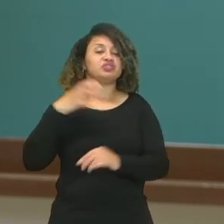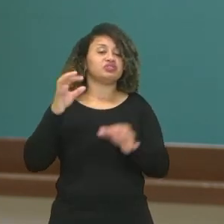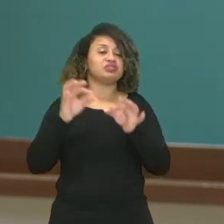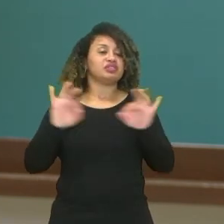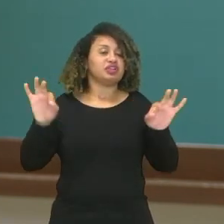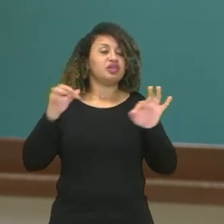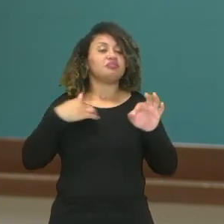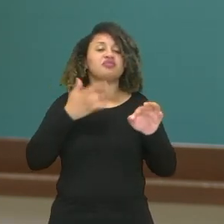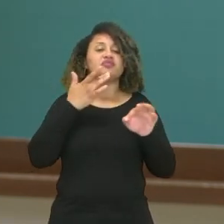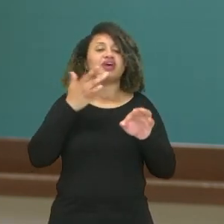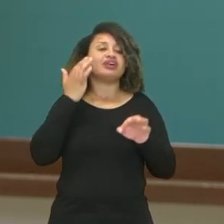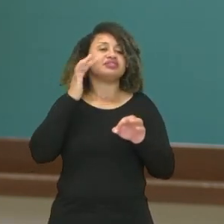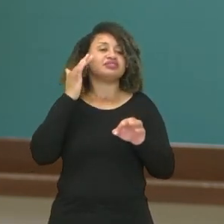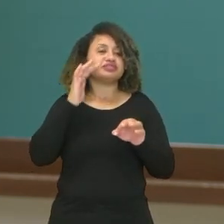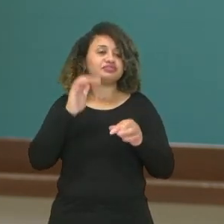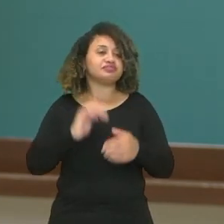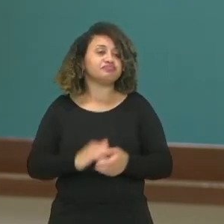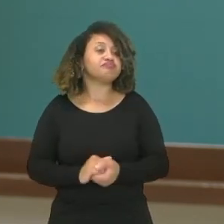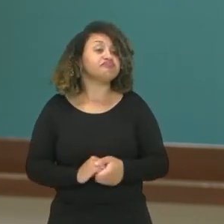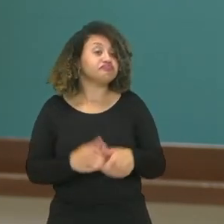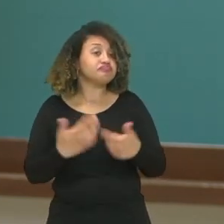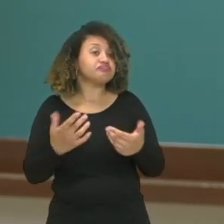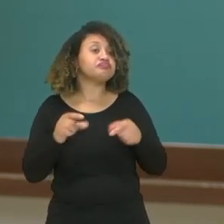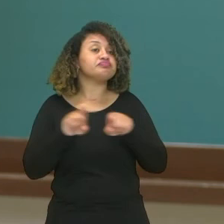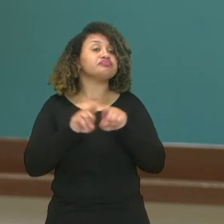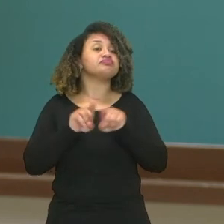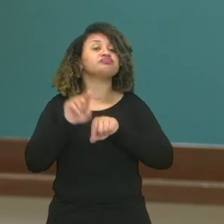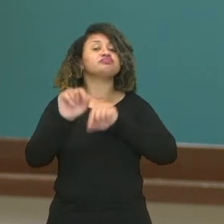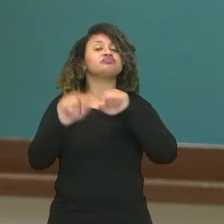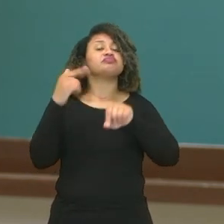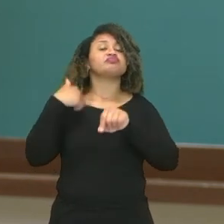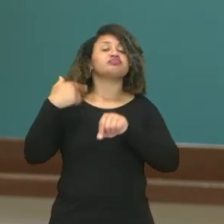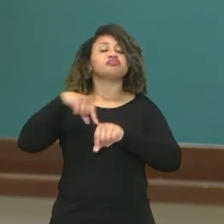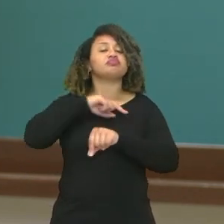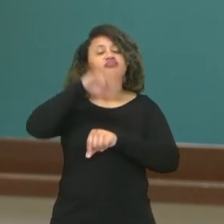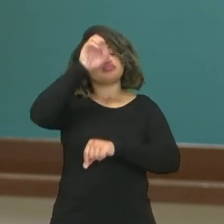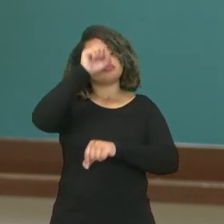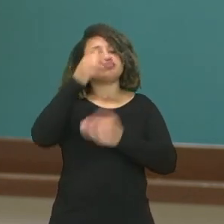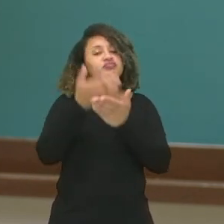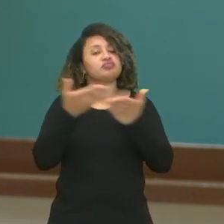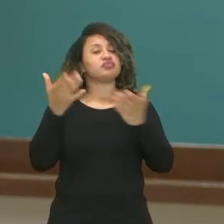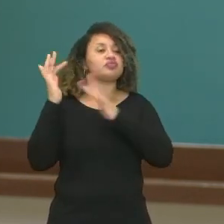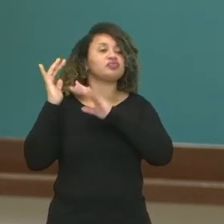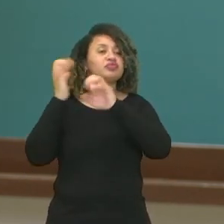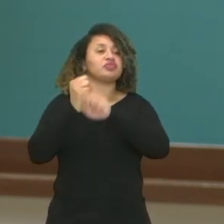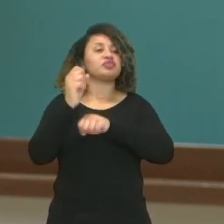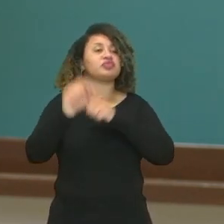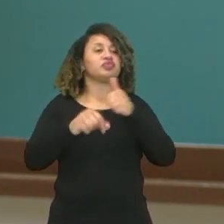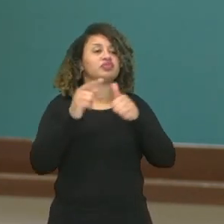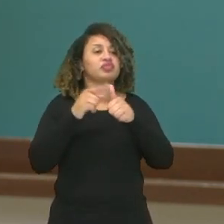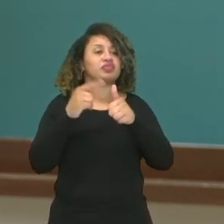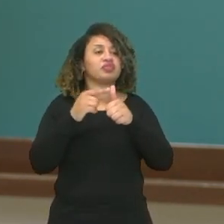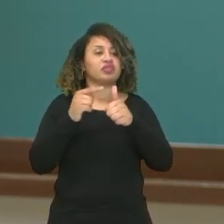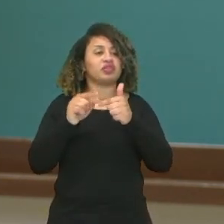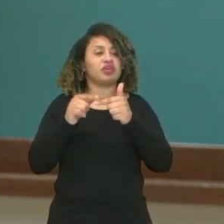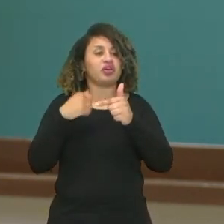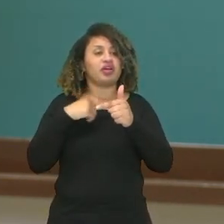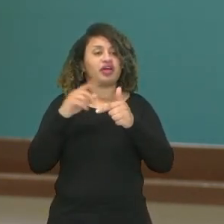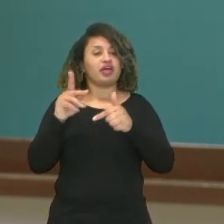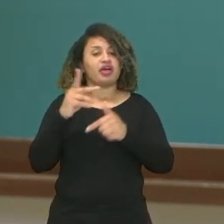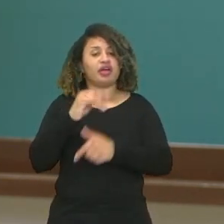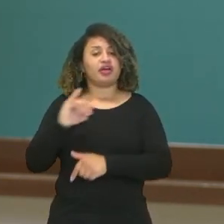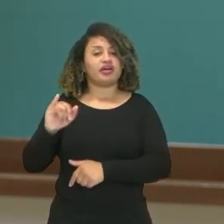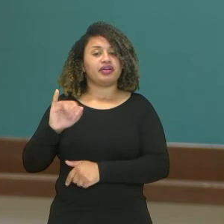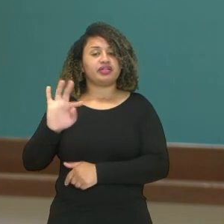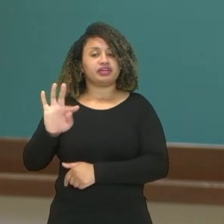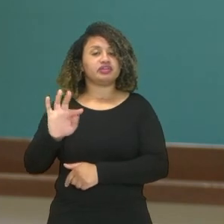Bem fácil, de fácil entendimento também. E o que nós vimos nessa nossa aula? Nós vimos sobre a ginástica de condicionamento, o HIIT,